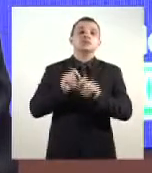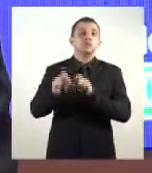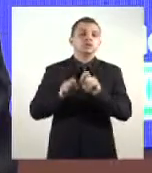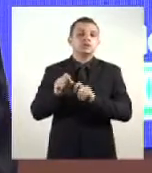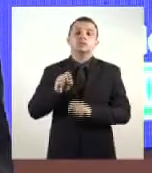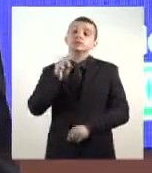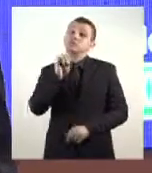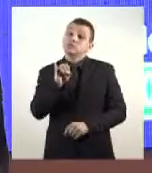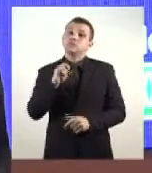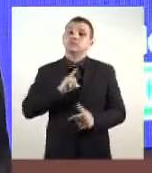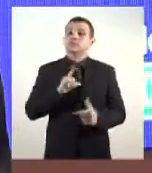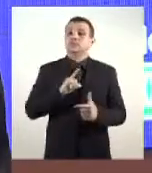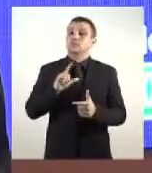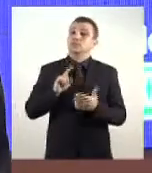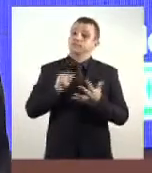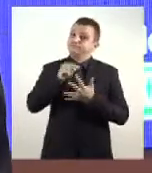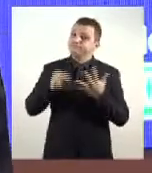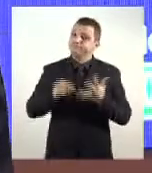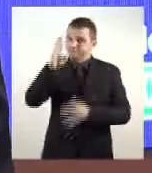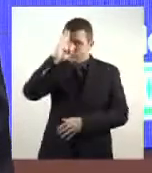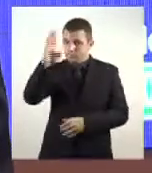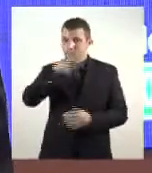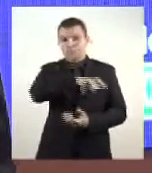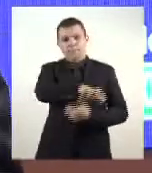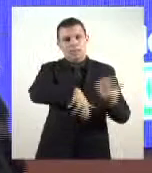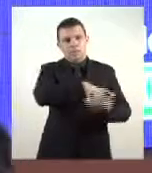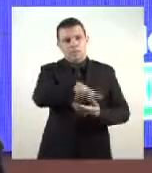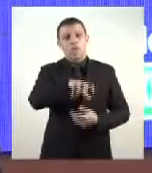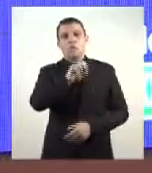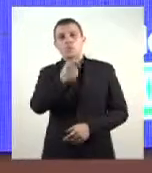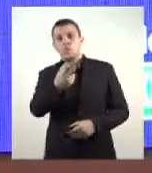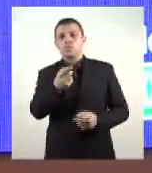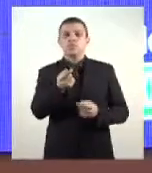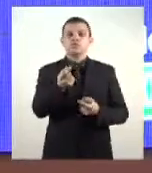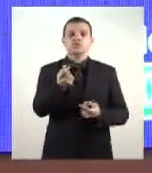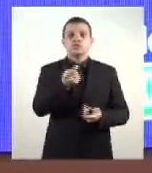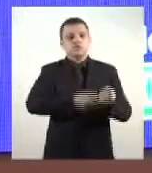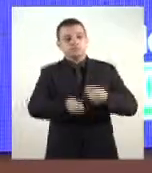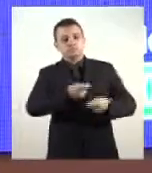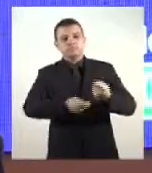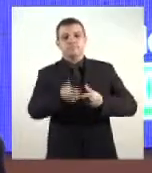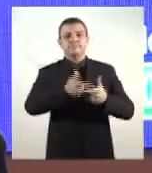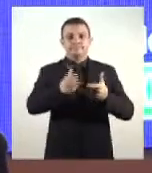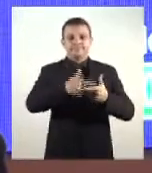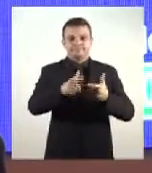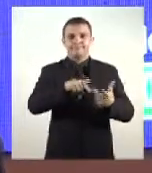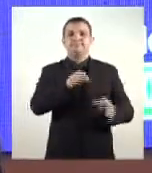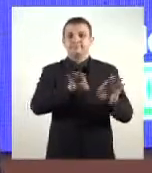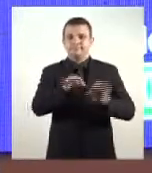à ordem pública ou é urgente a reorganização das finanças do Estado. No caso de Pedrinhas,